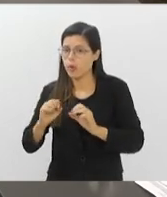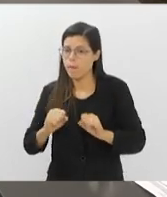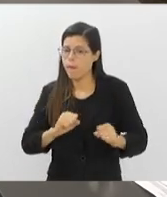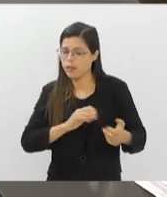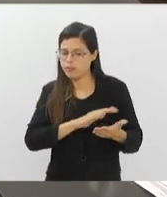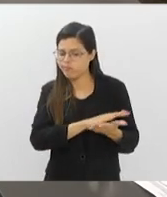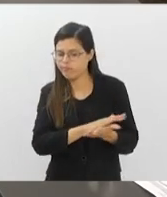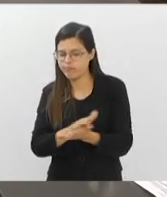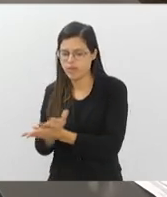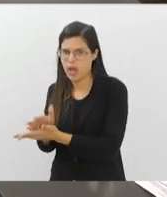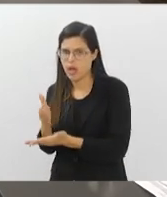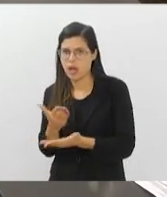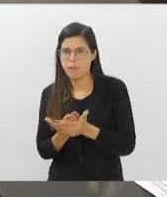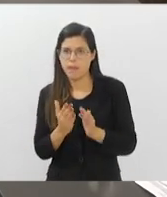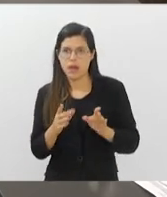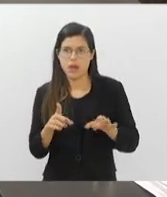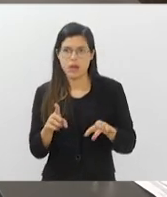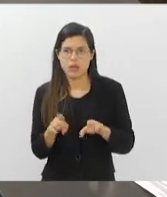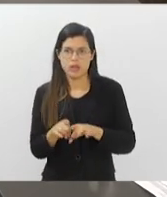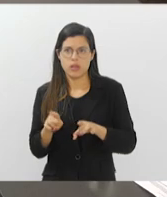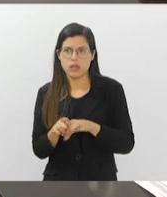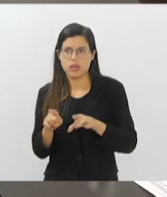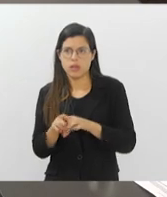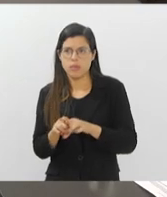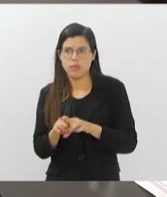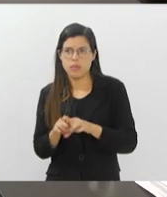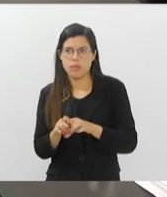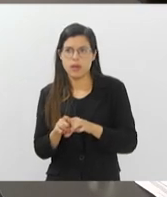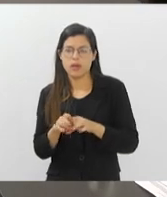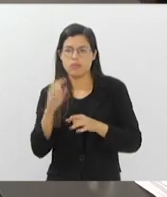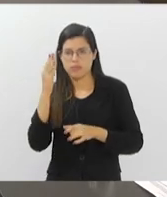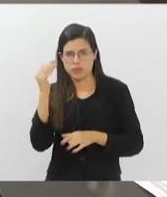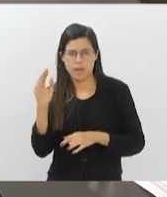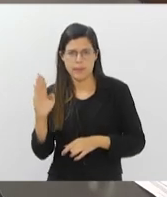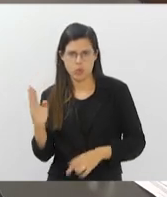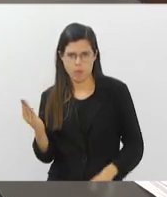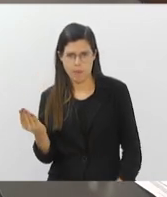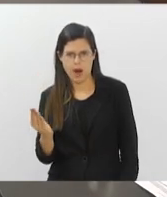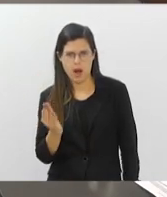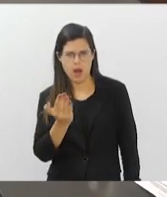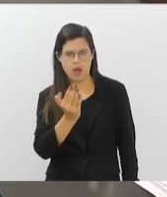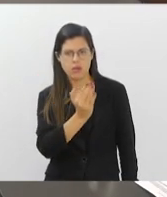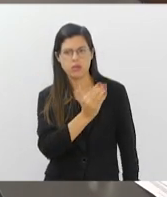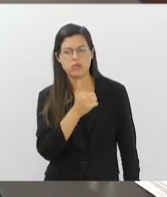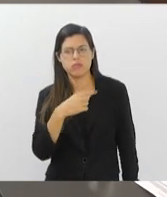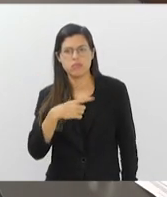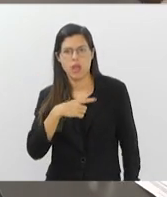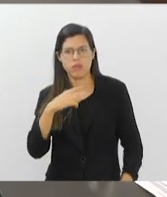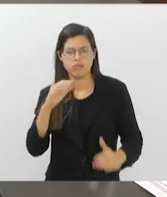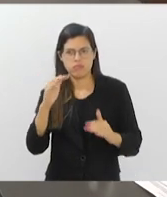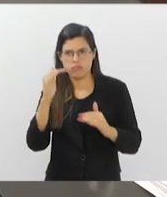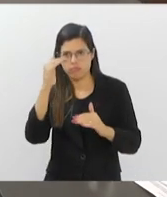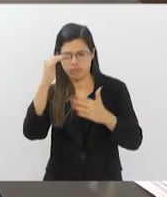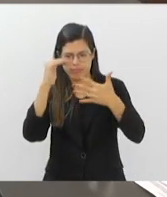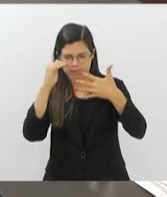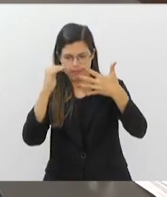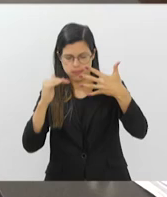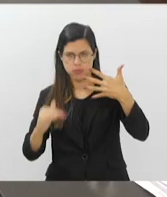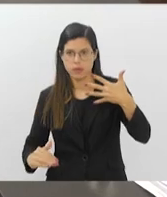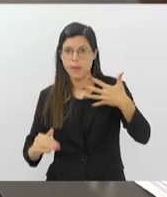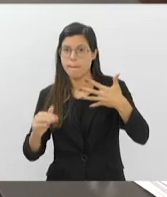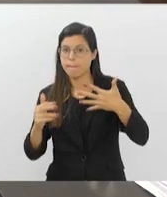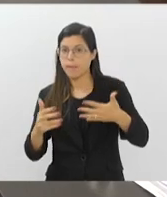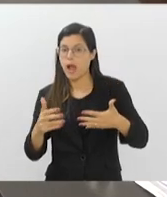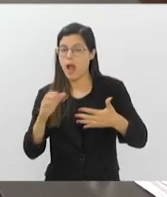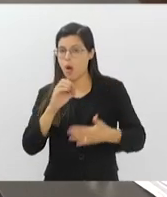no top, os tubarões, como se sabe, estão no topo da cadeia alimentar. Então, a Organização Mundial de Saúde viu que coisas como o mercúrio,